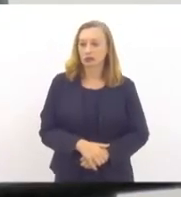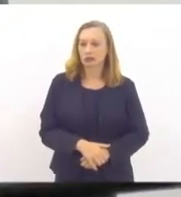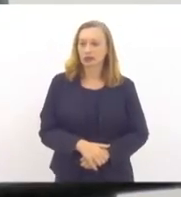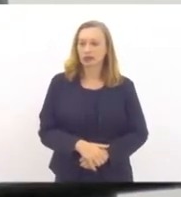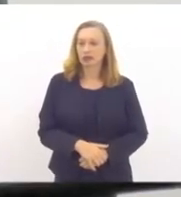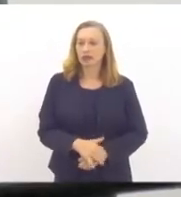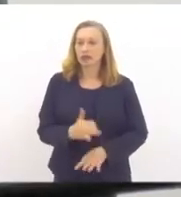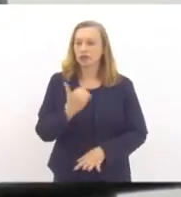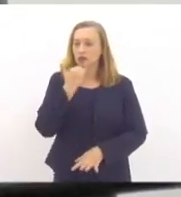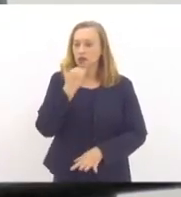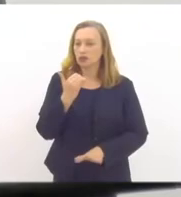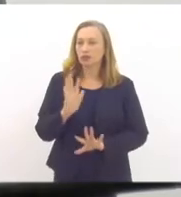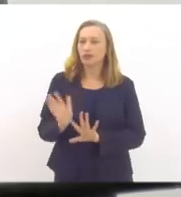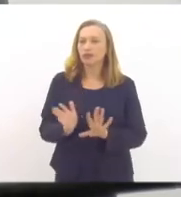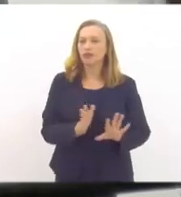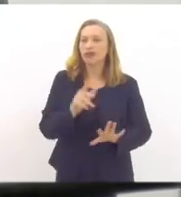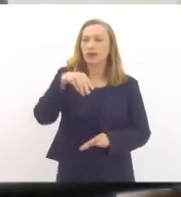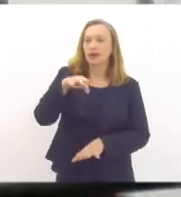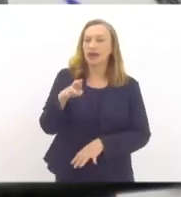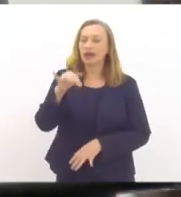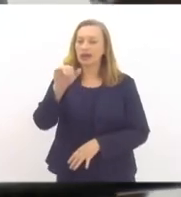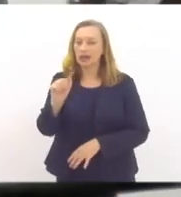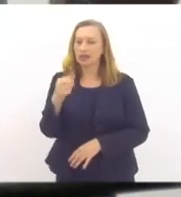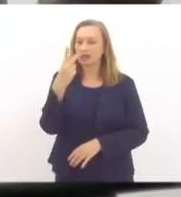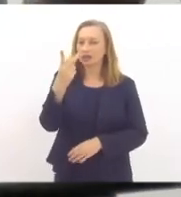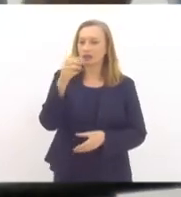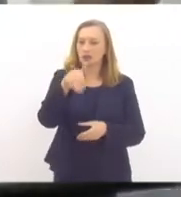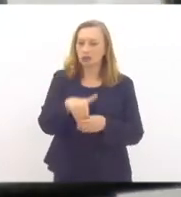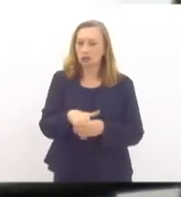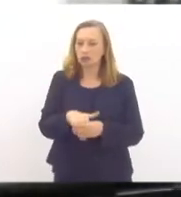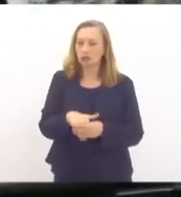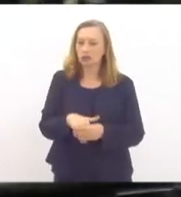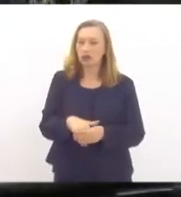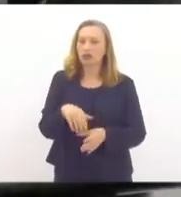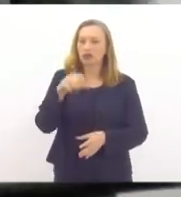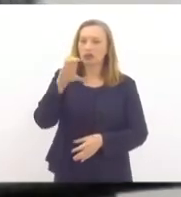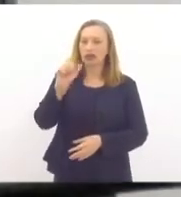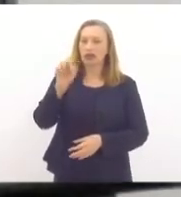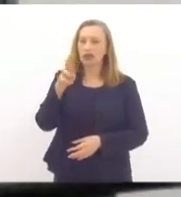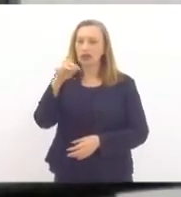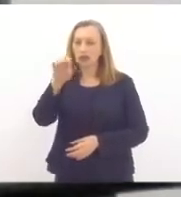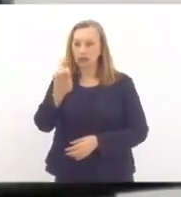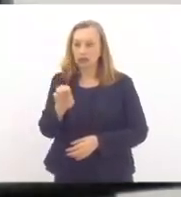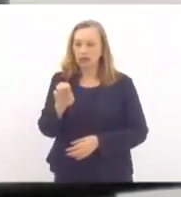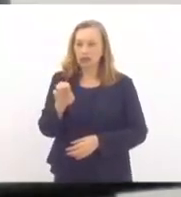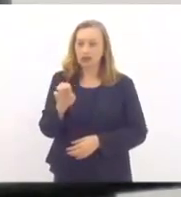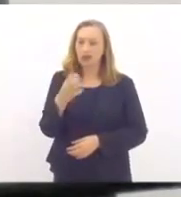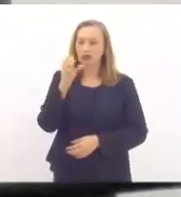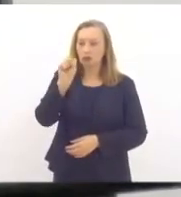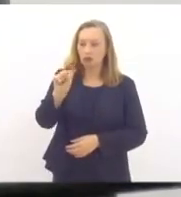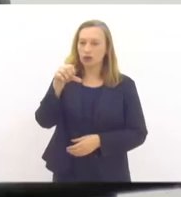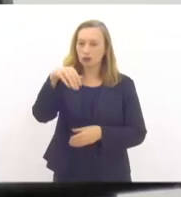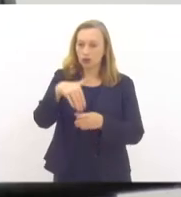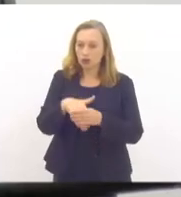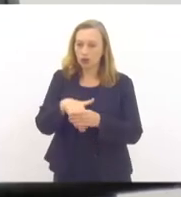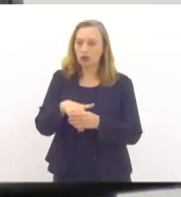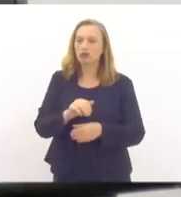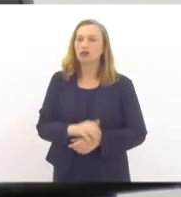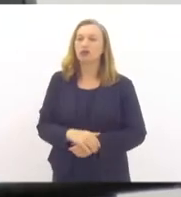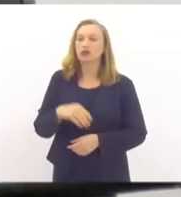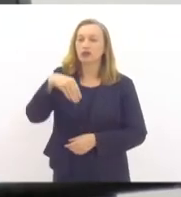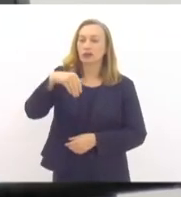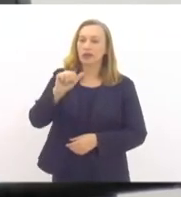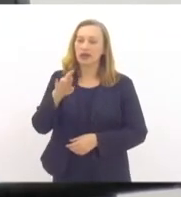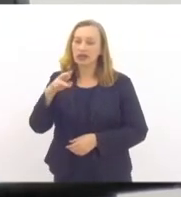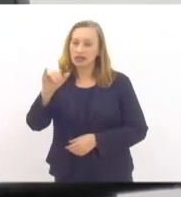Desculpa, é parcial. Mariana Andrade, 2 votos. Caroline Faria, 8 votos.